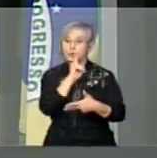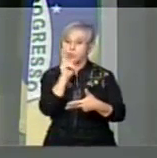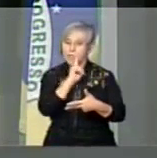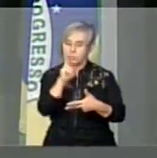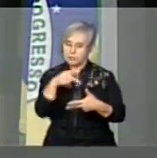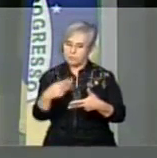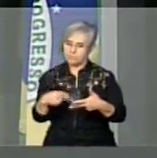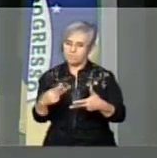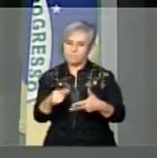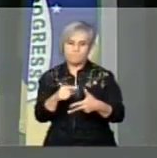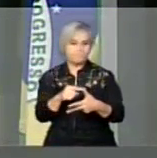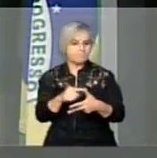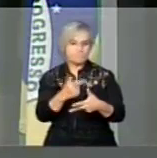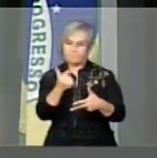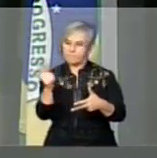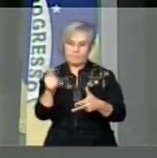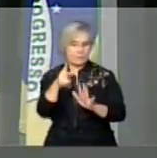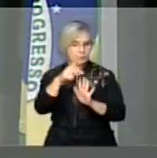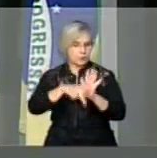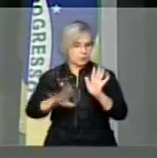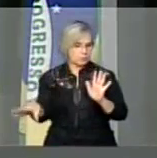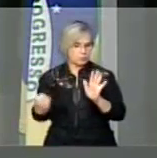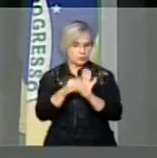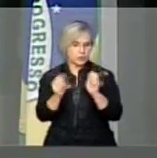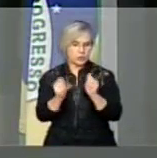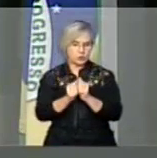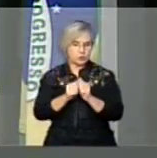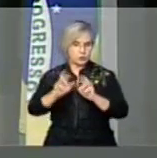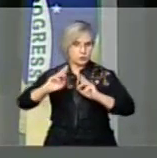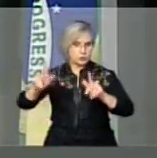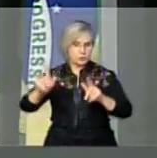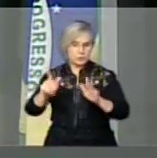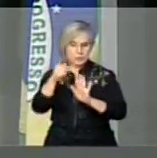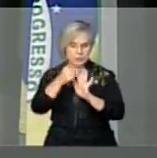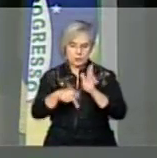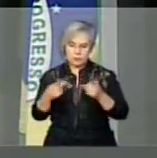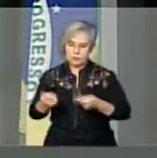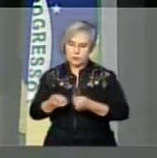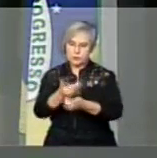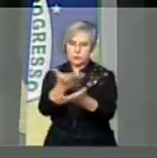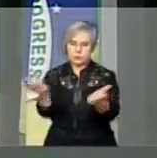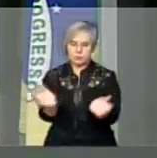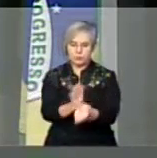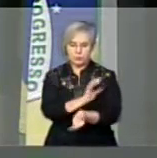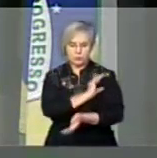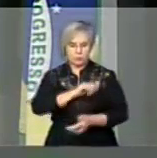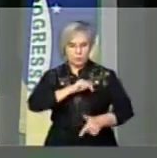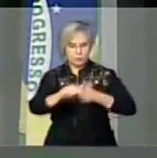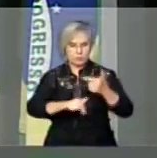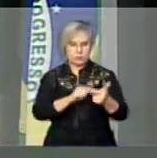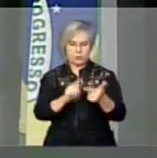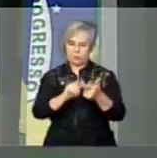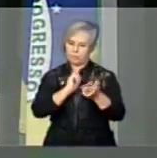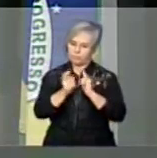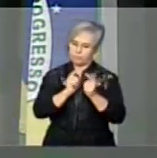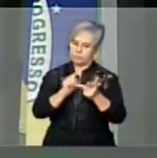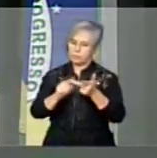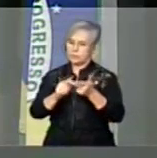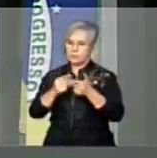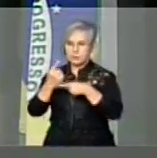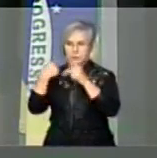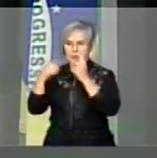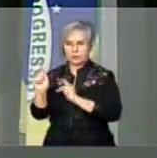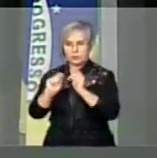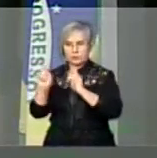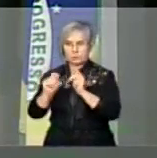urgência. Não possui projetos apensados. O projeto foi distribuído às comissões de Trabalho, Administração, Desenvolvimento